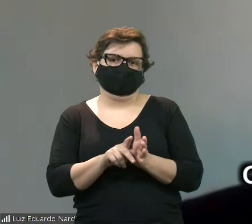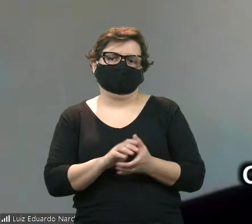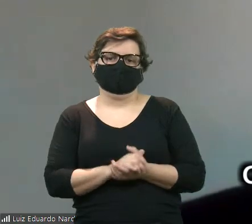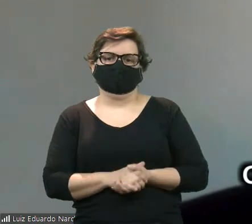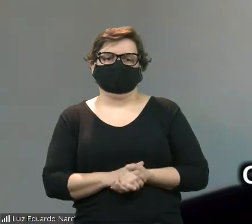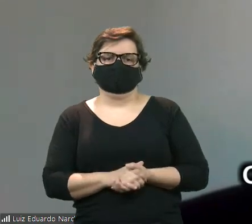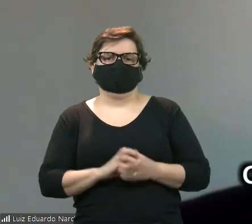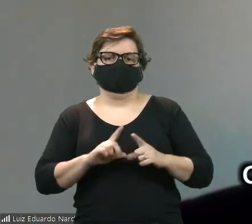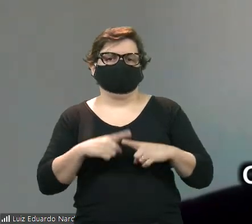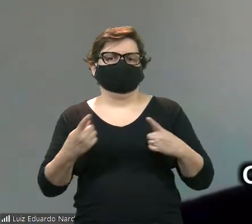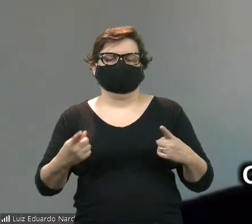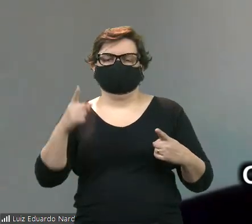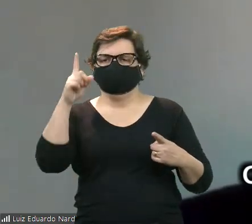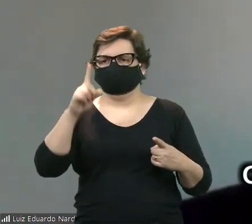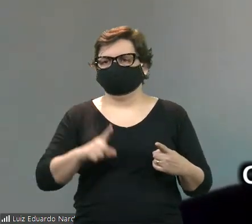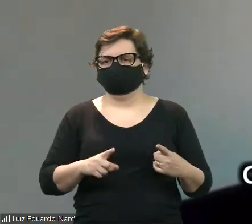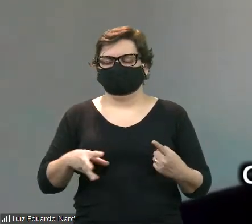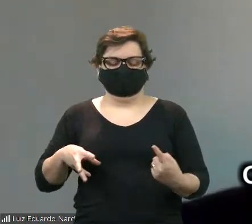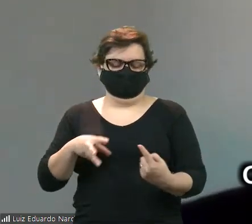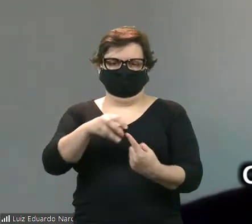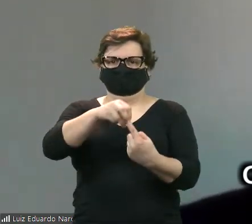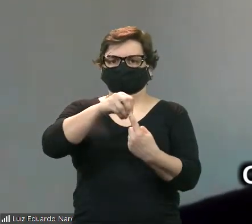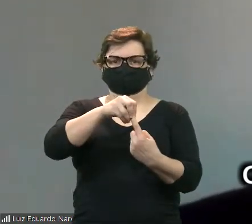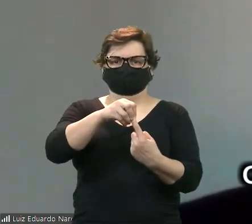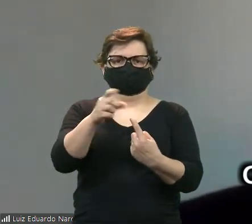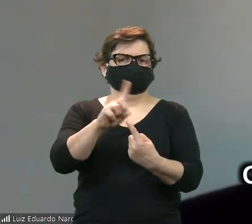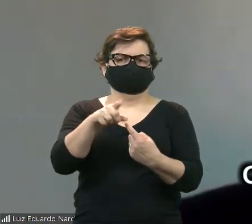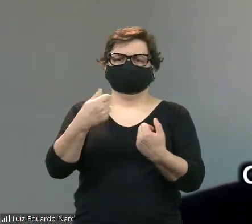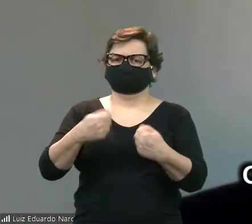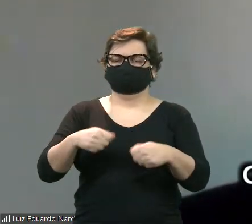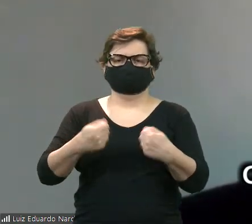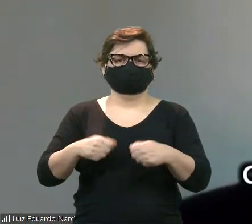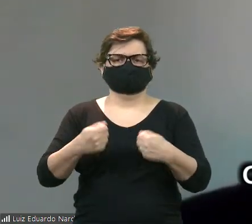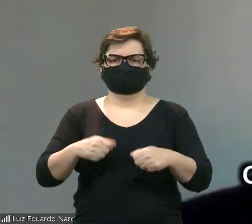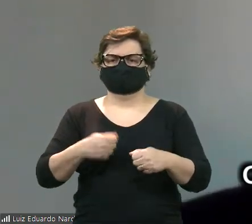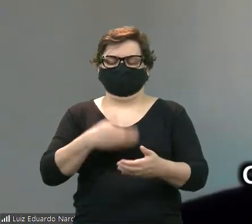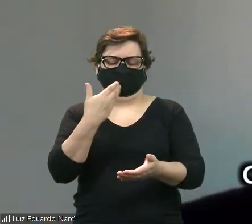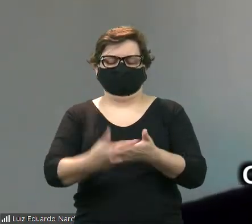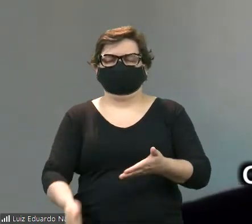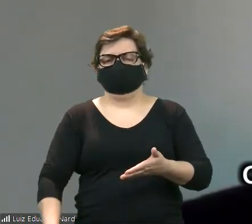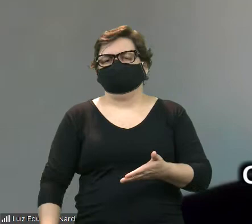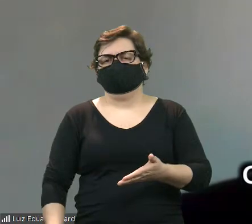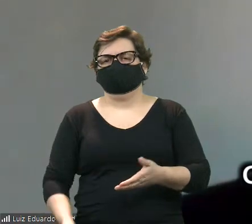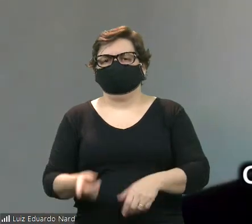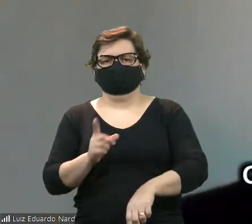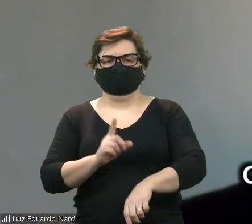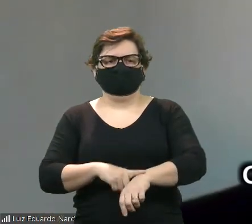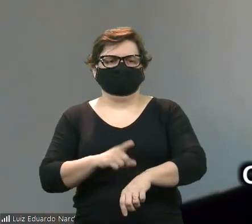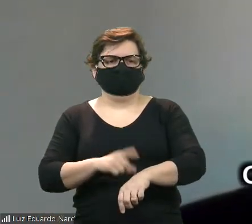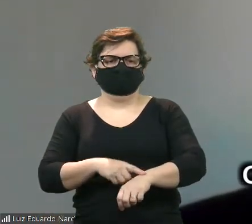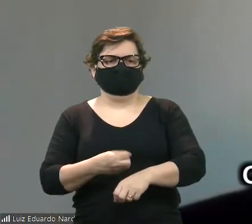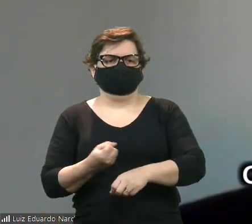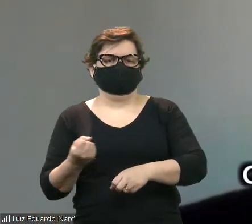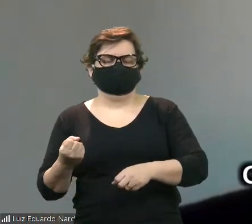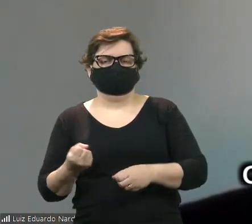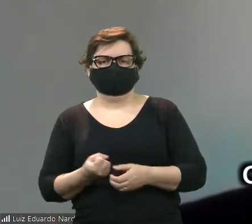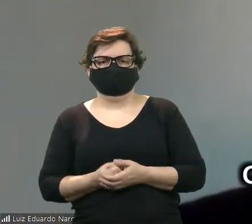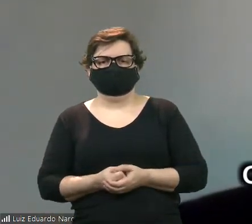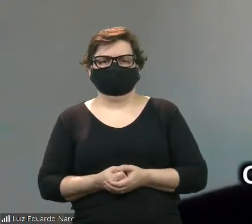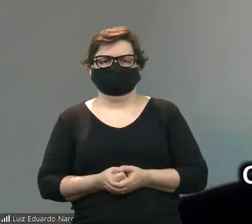concentração absolutamente desnecessária, há uma perda de tempo, há uma perda de